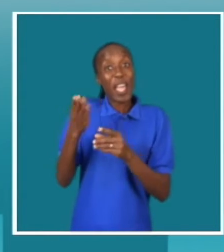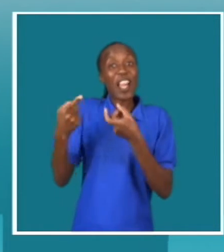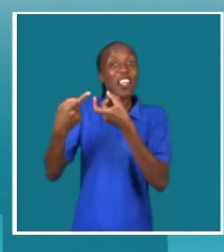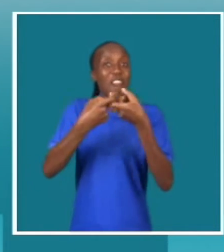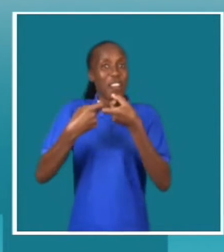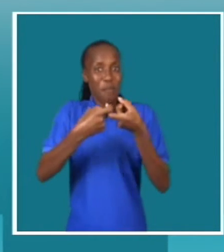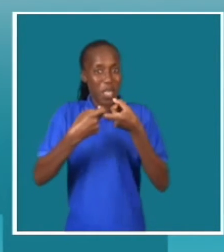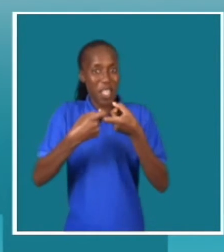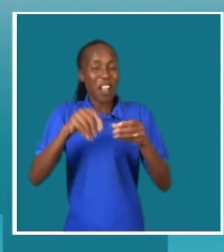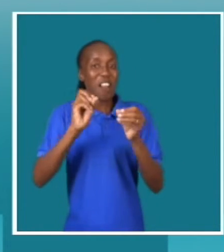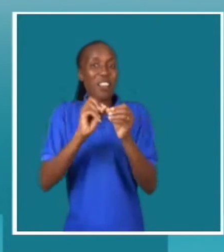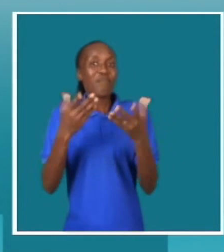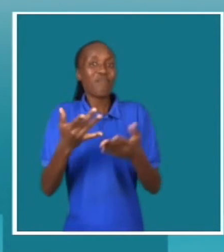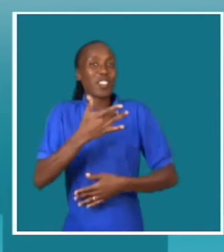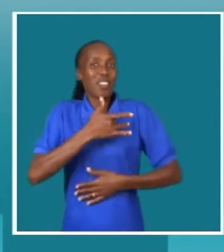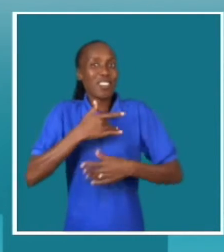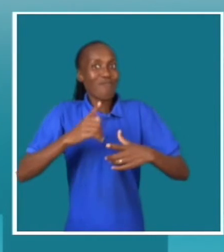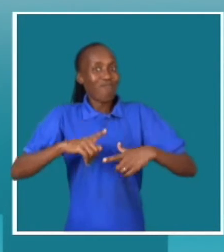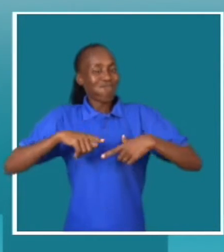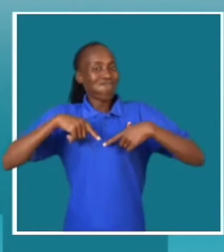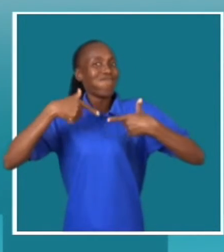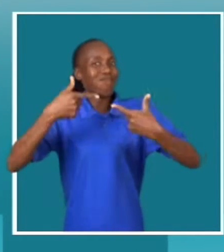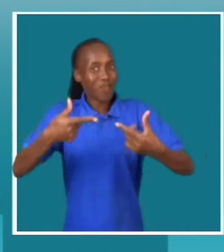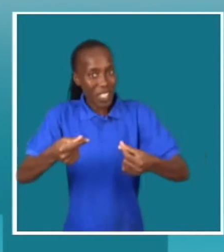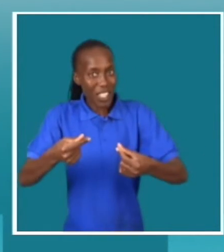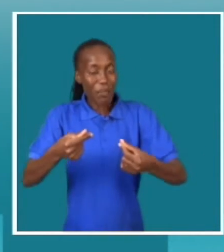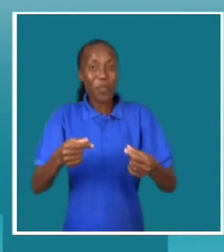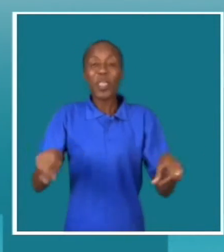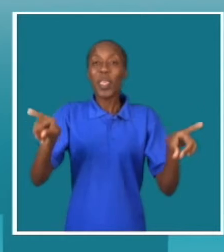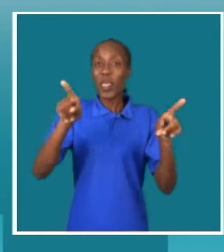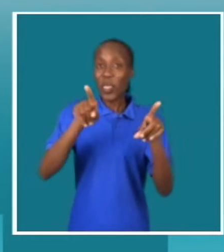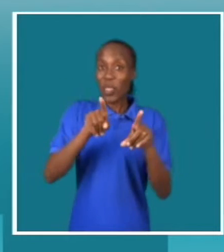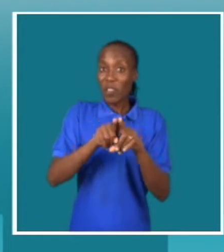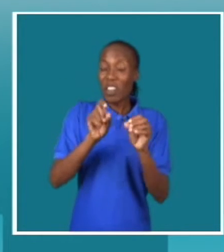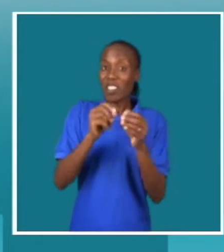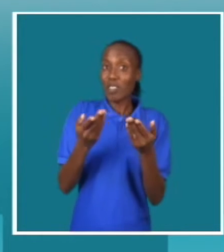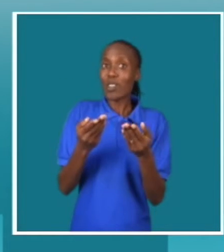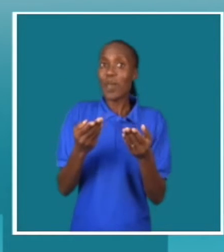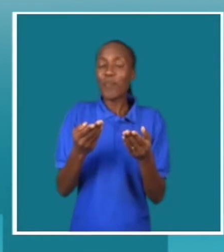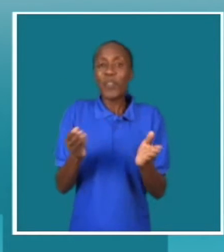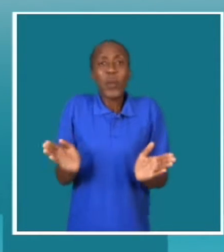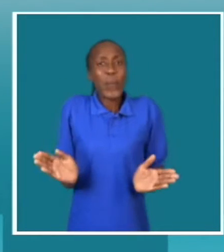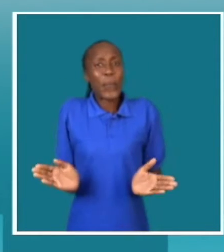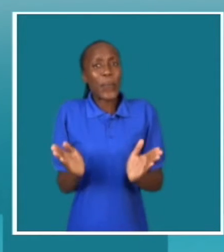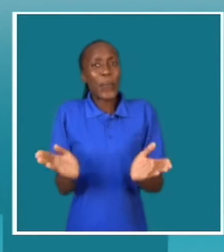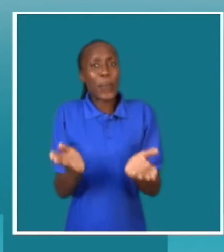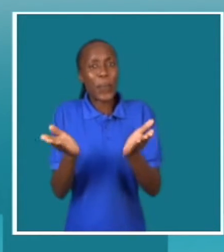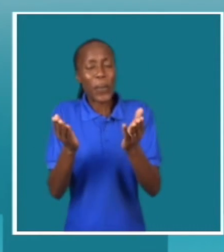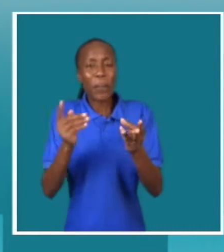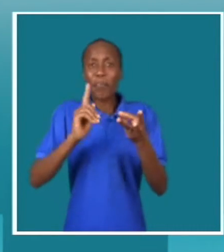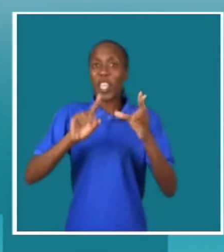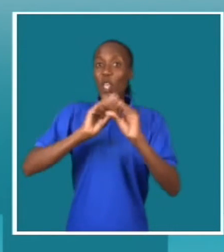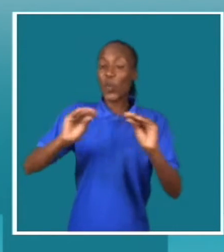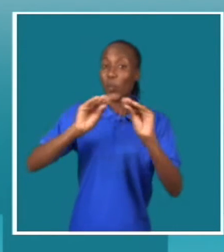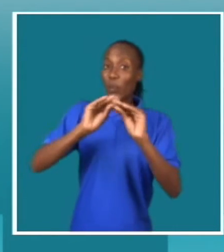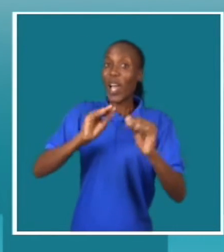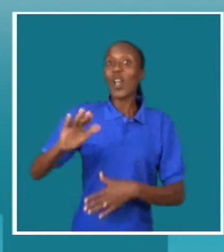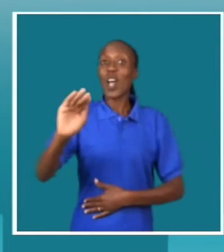as famílias dessas mesmas crianças se sentem motivadas. E também é uma forma de se